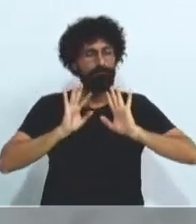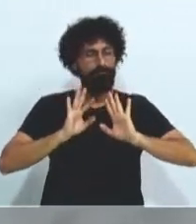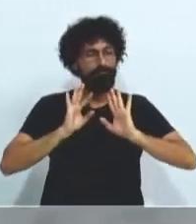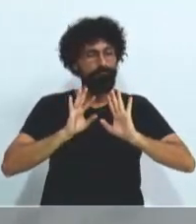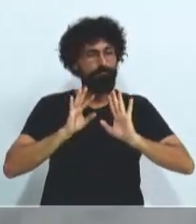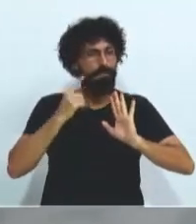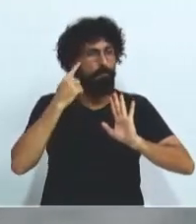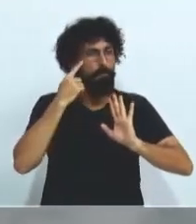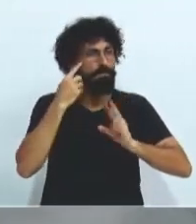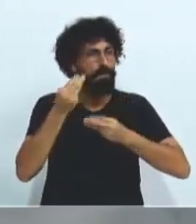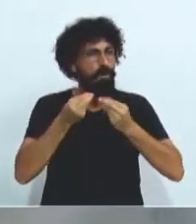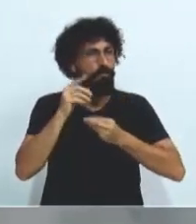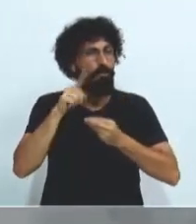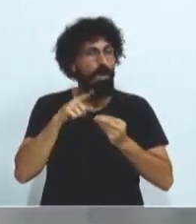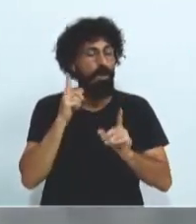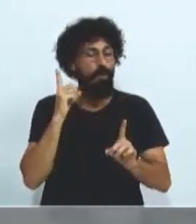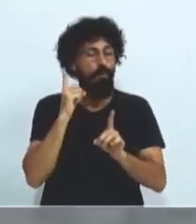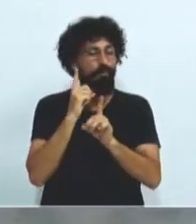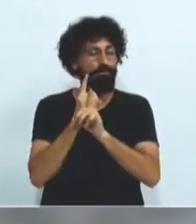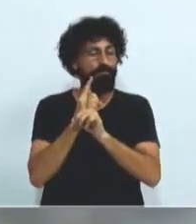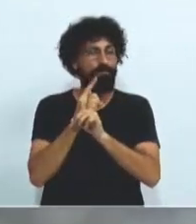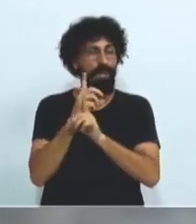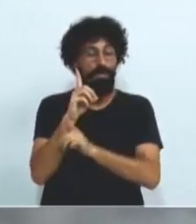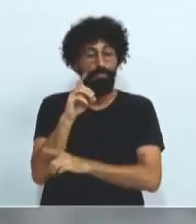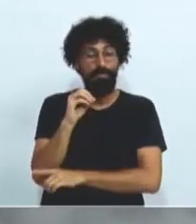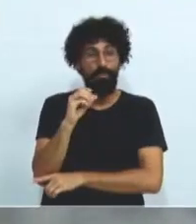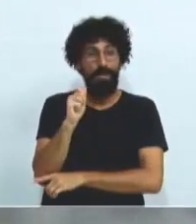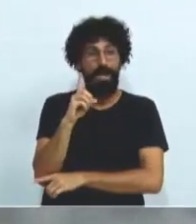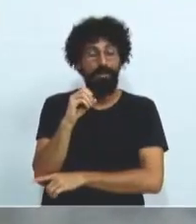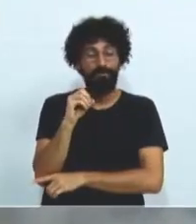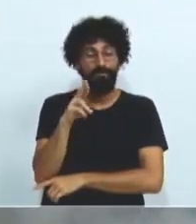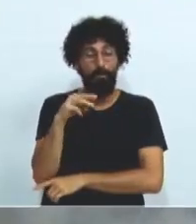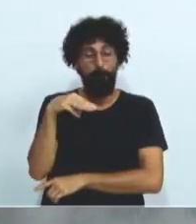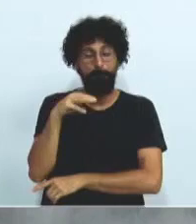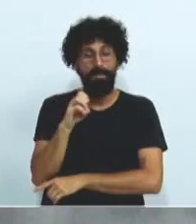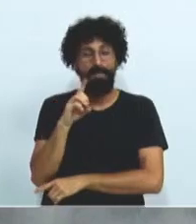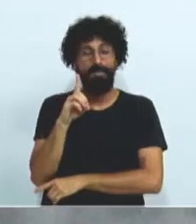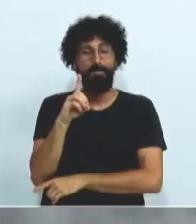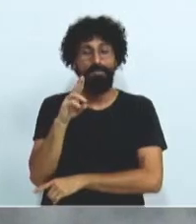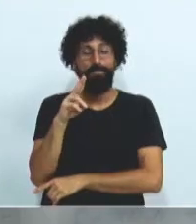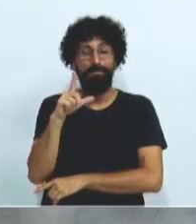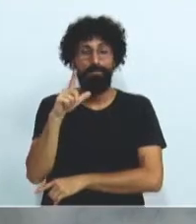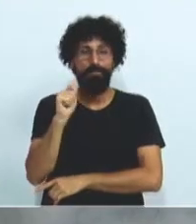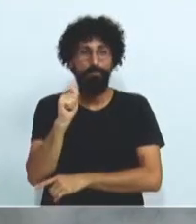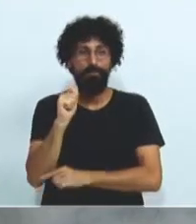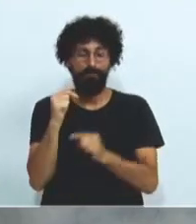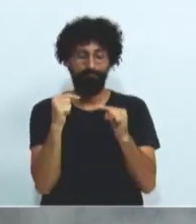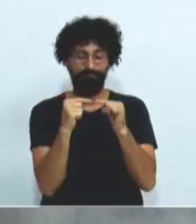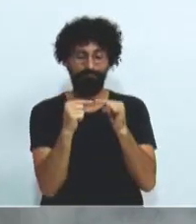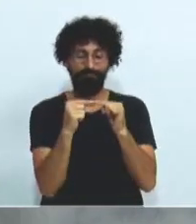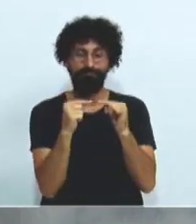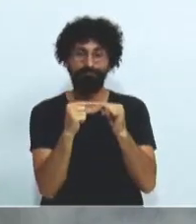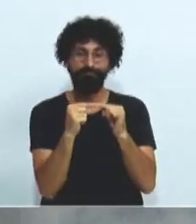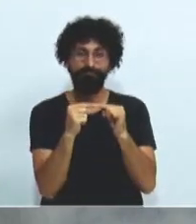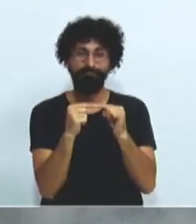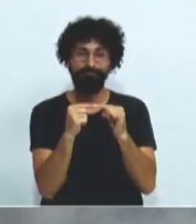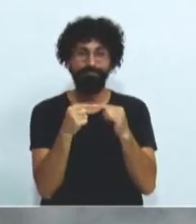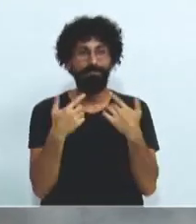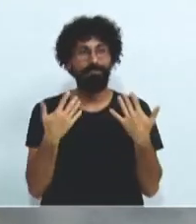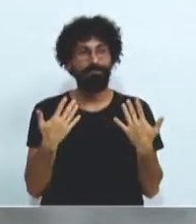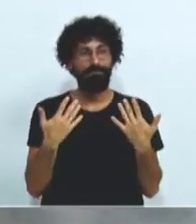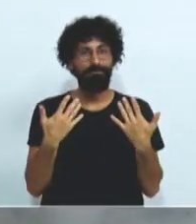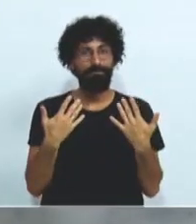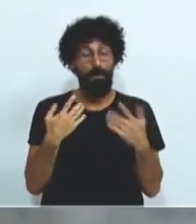é encontrar um doador de medula óssea, um doador compatível, quando a estimativa é de que a chance seja de